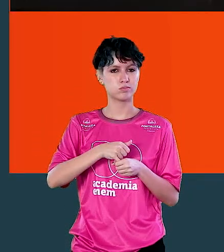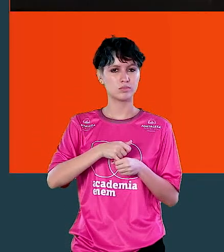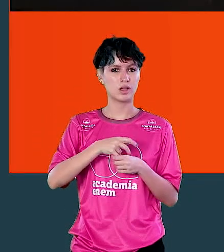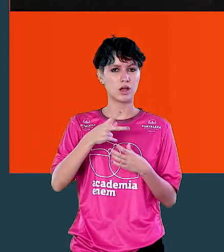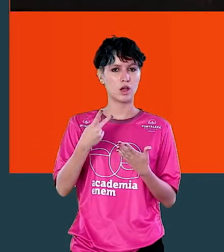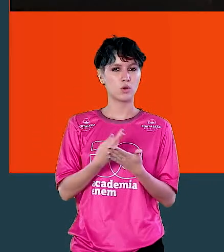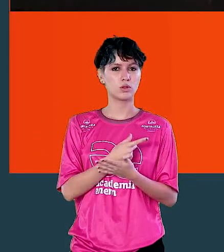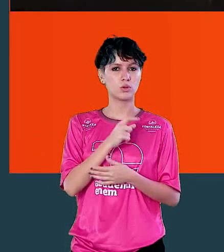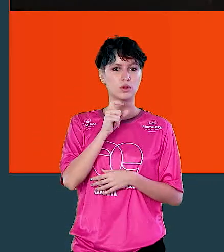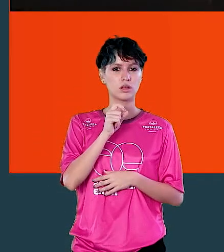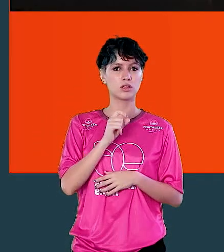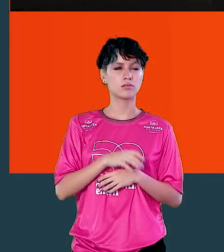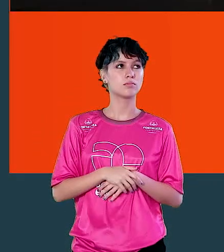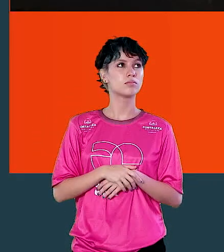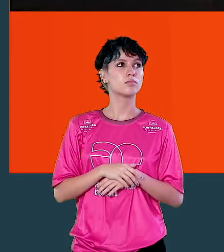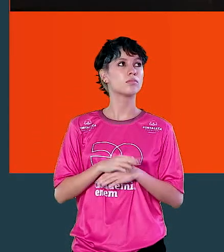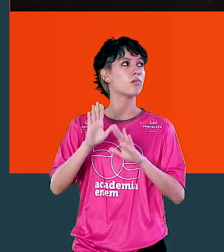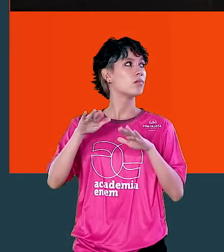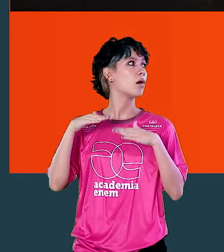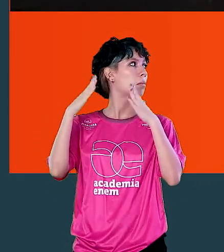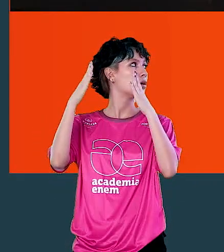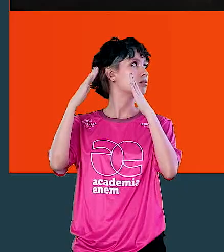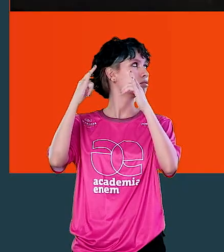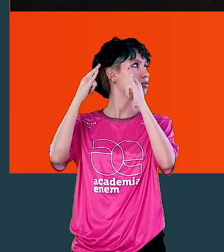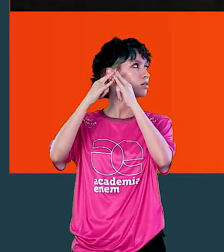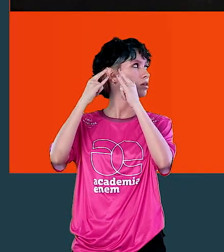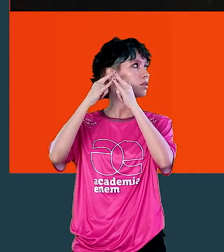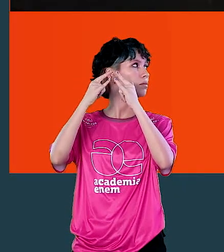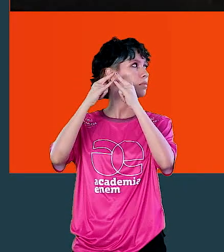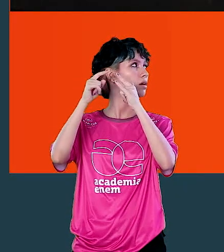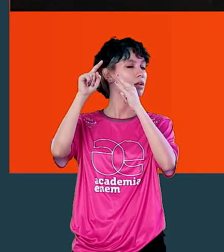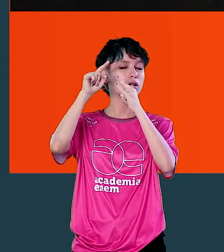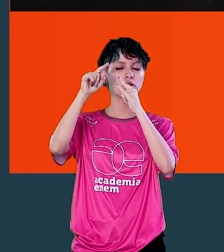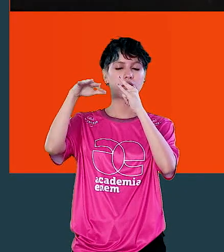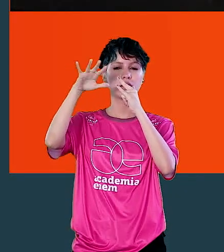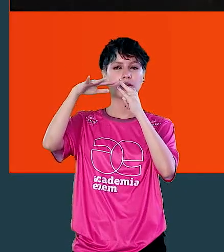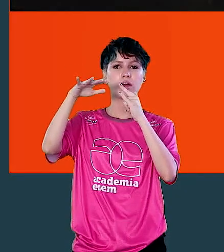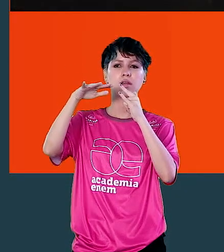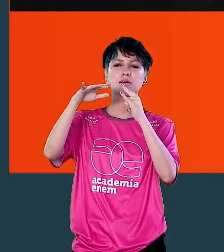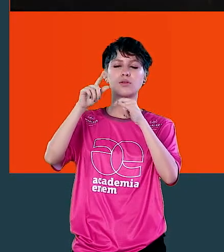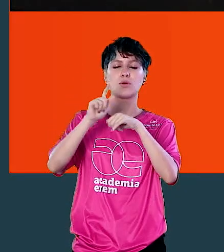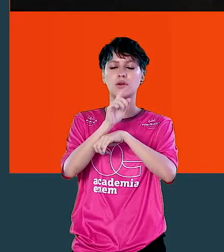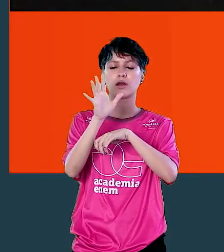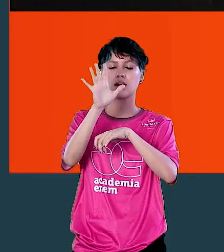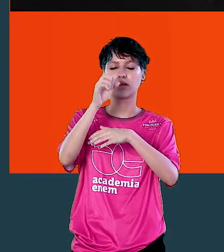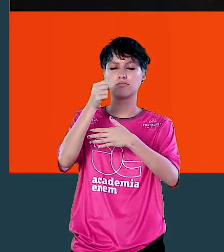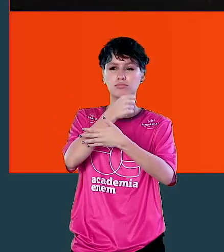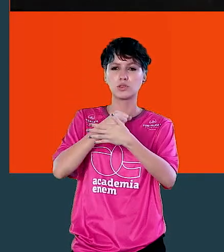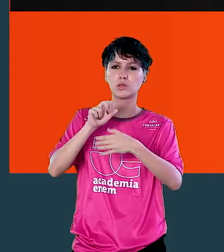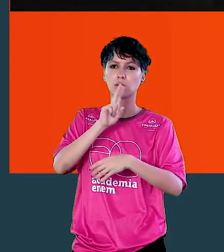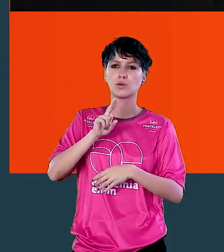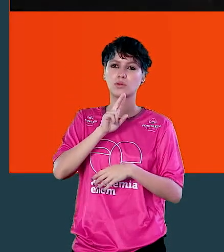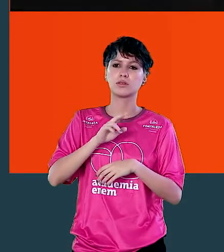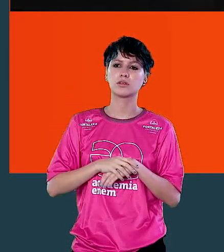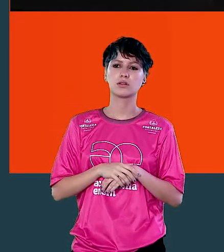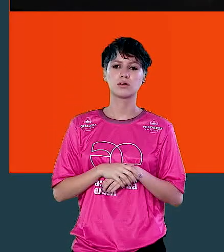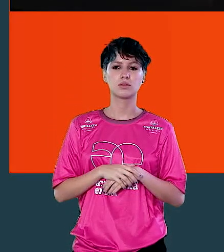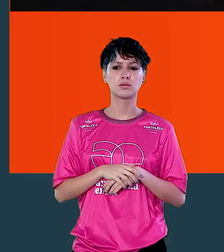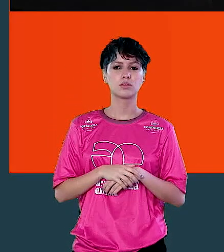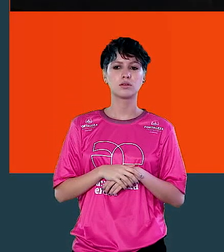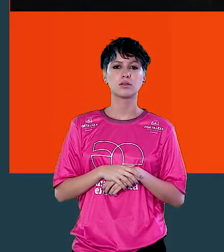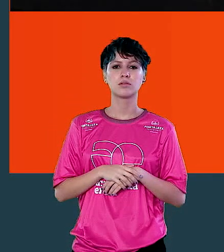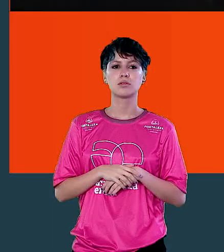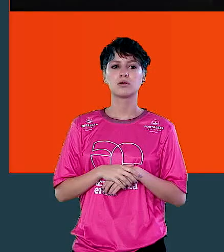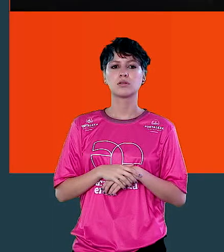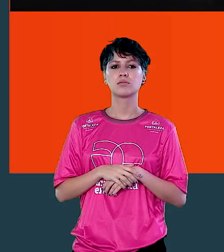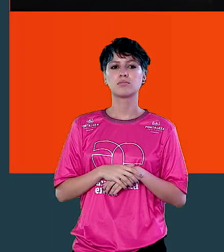em cima, a gente retira o gás de cozinha, temperatura 20 graus Celsius, gasolina 150 graus,